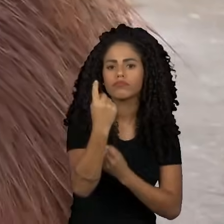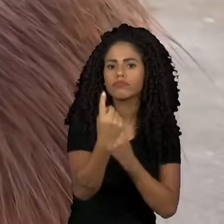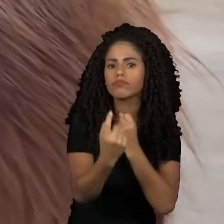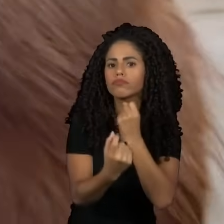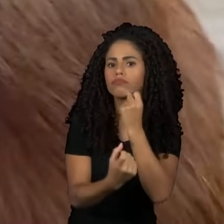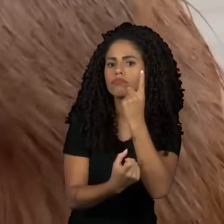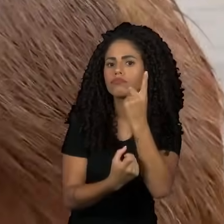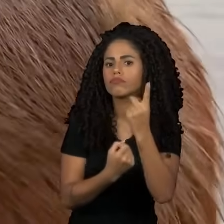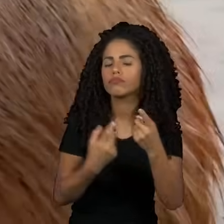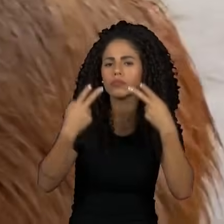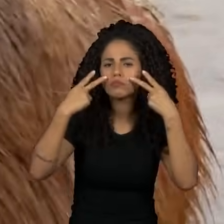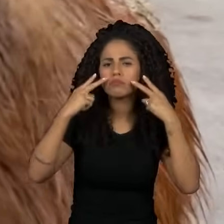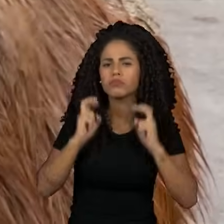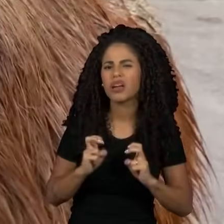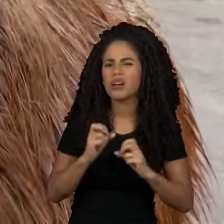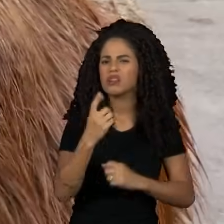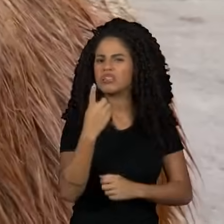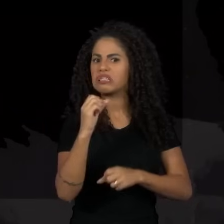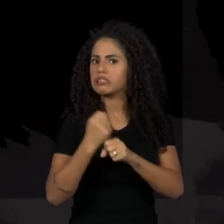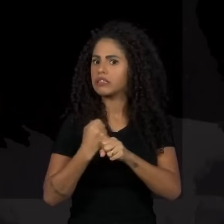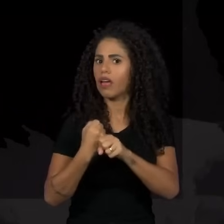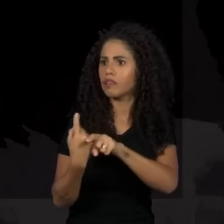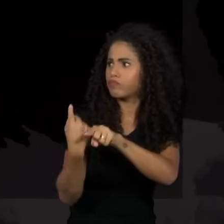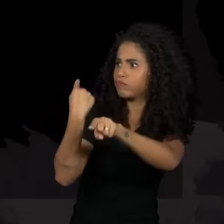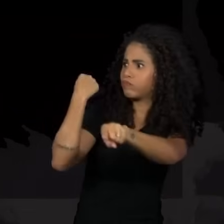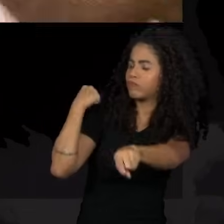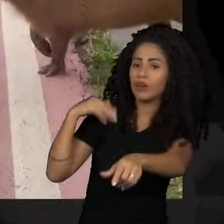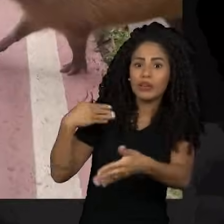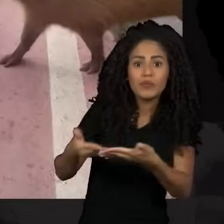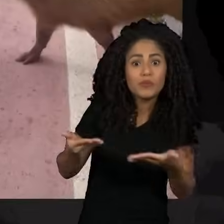aqui, acho mais ou menos há uns 100 anos por aí.